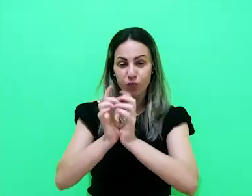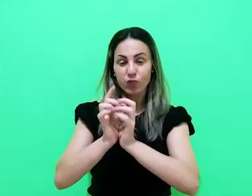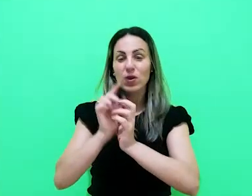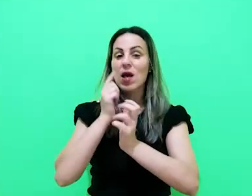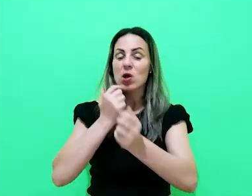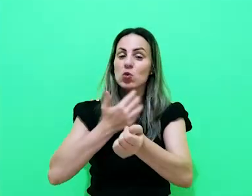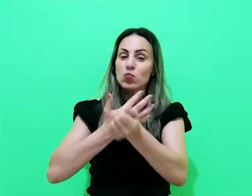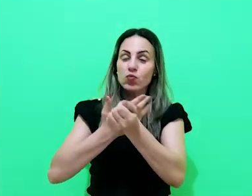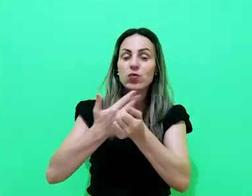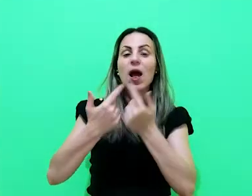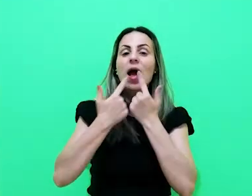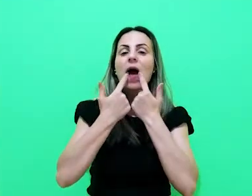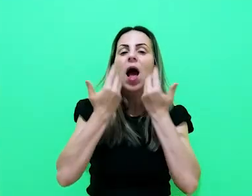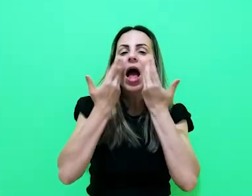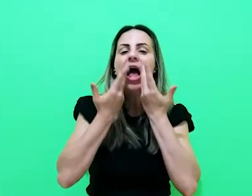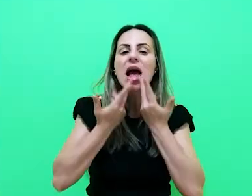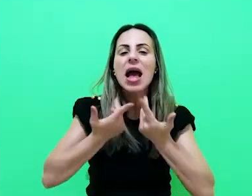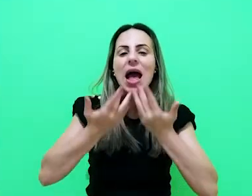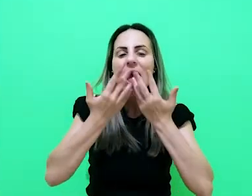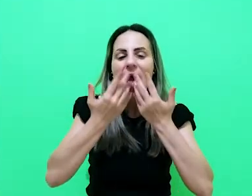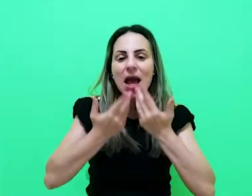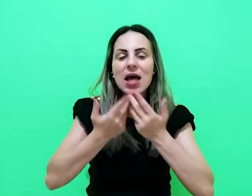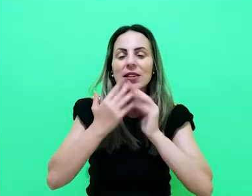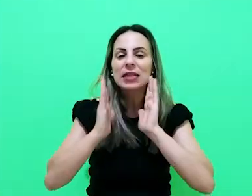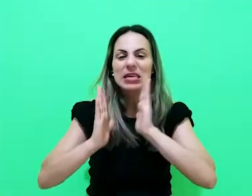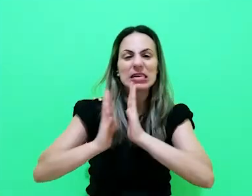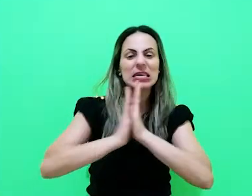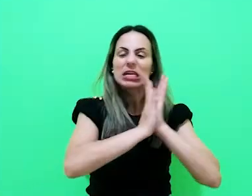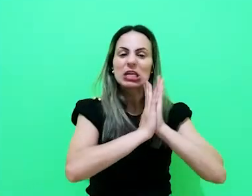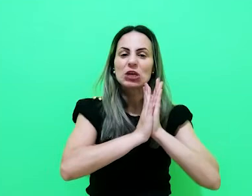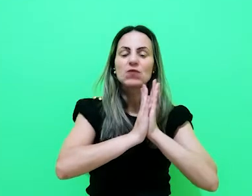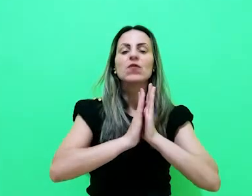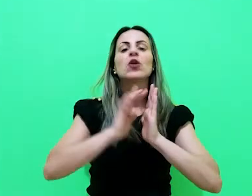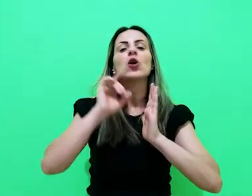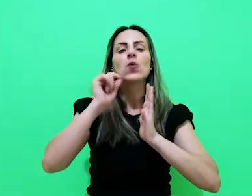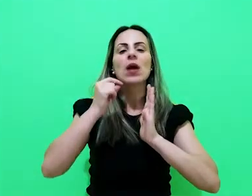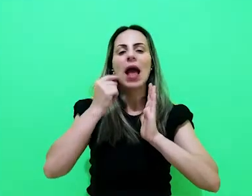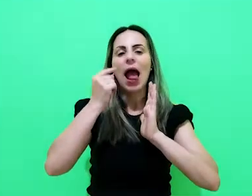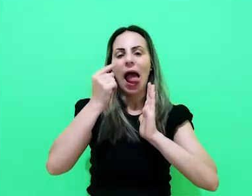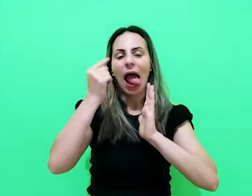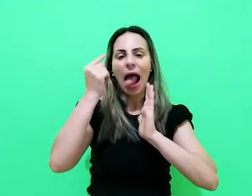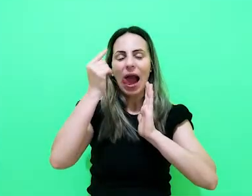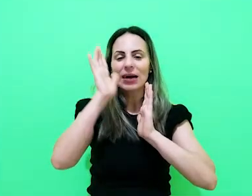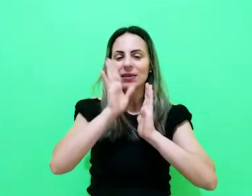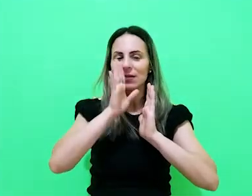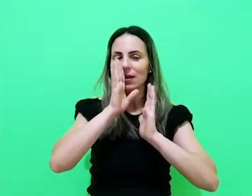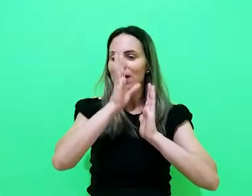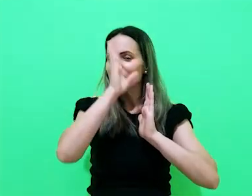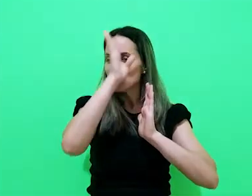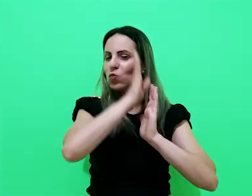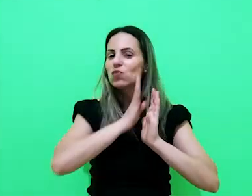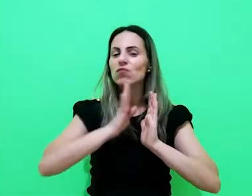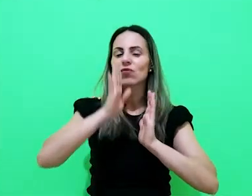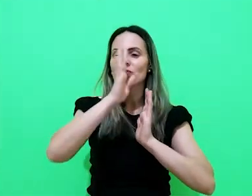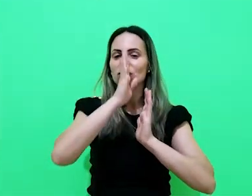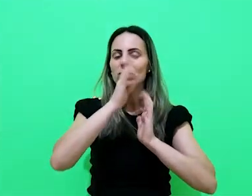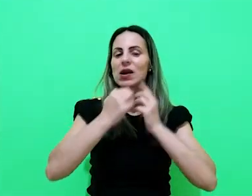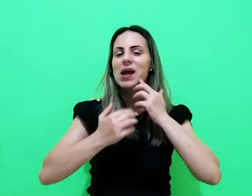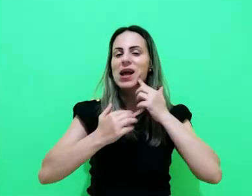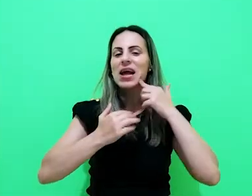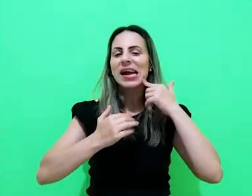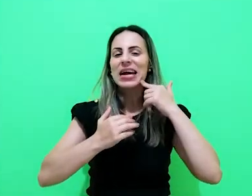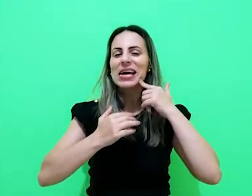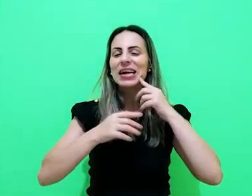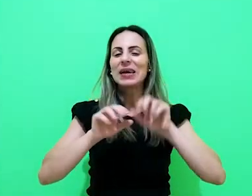na face e na boca, um afundamento no zigomático, que é essa região aqui do lado direito, uma fratura na